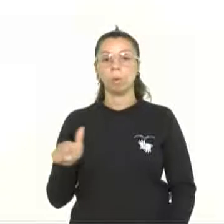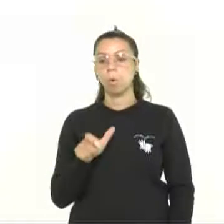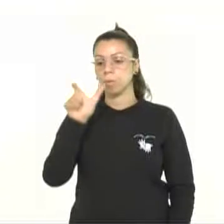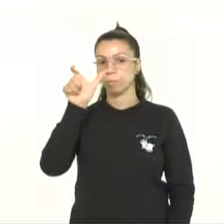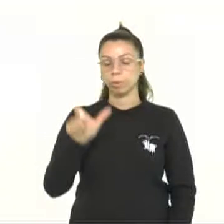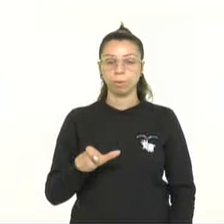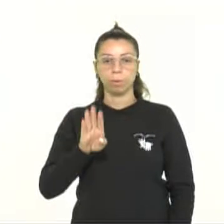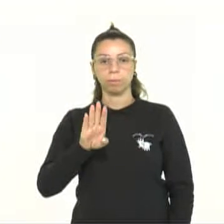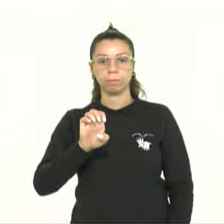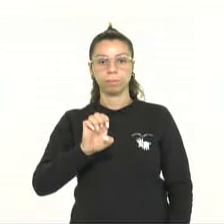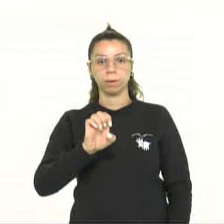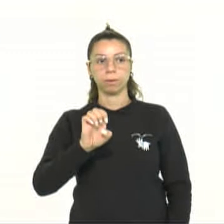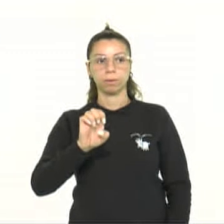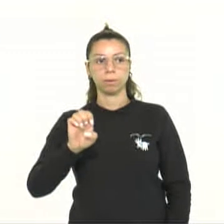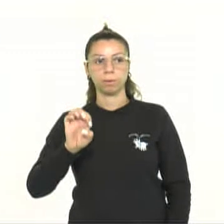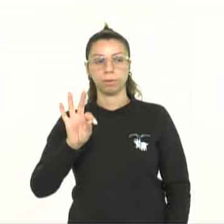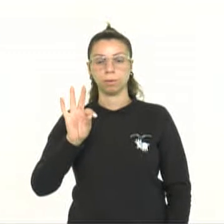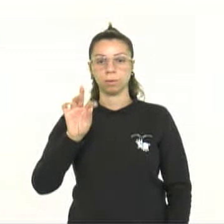1770 a